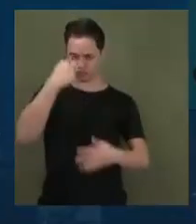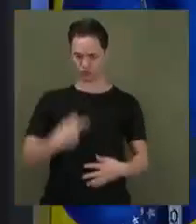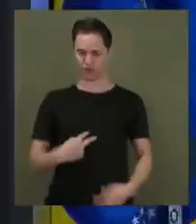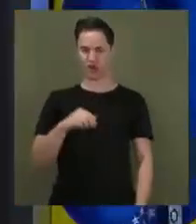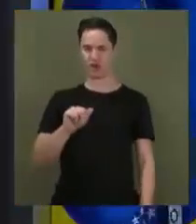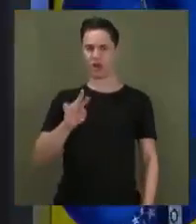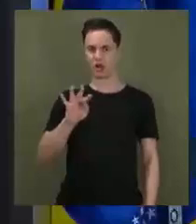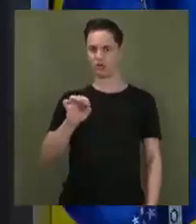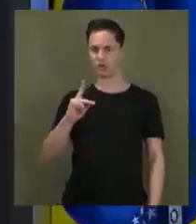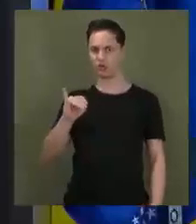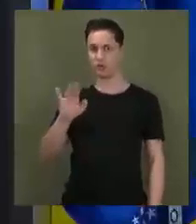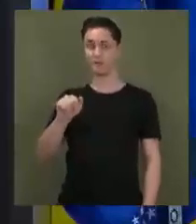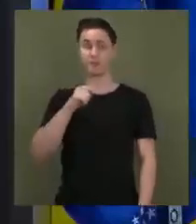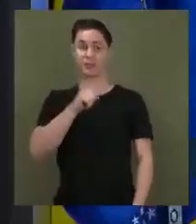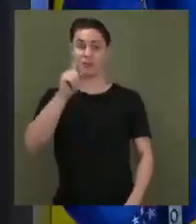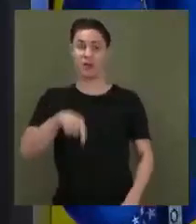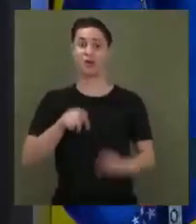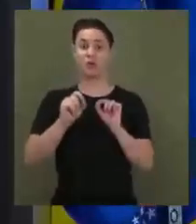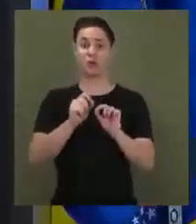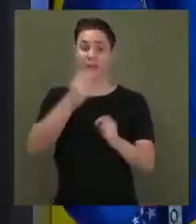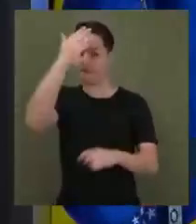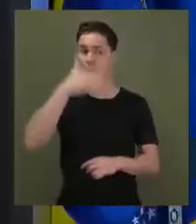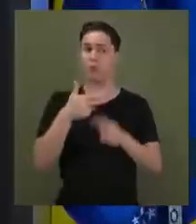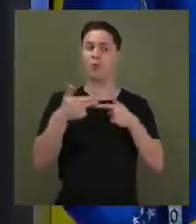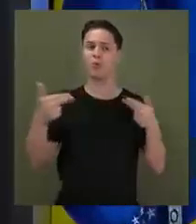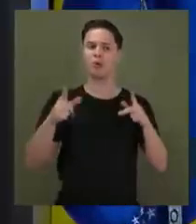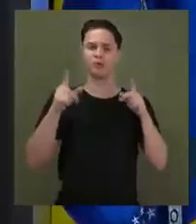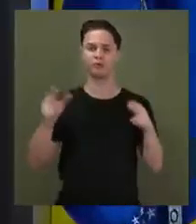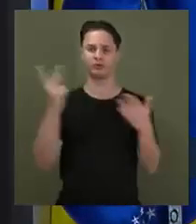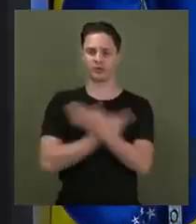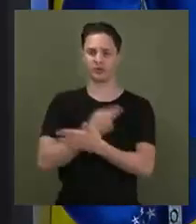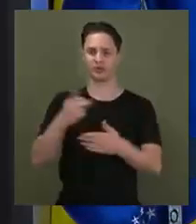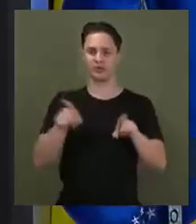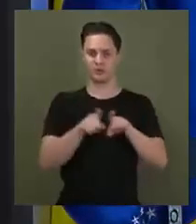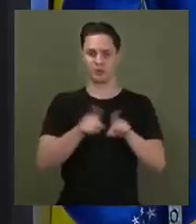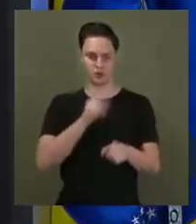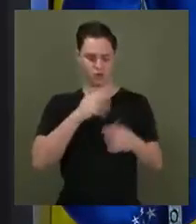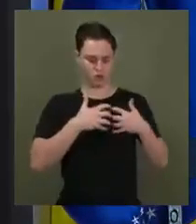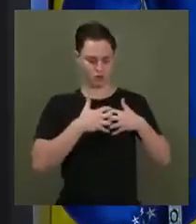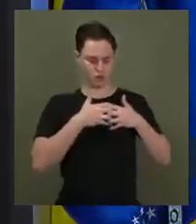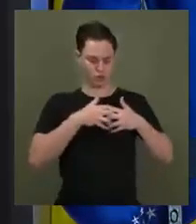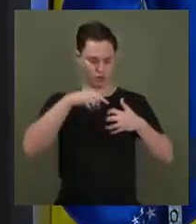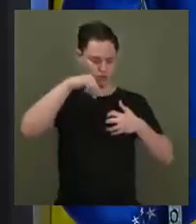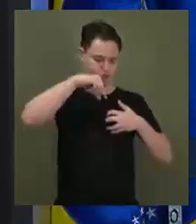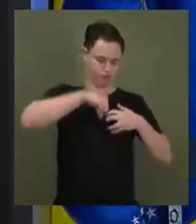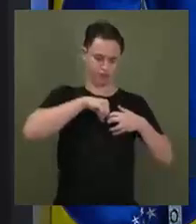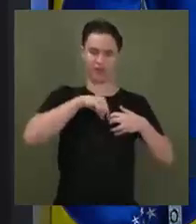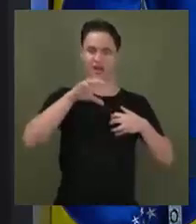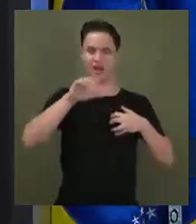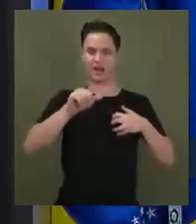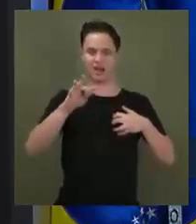ouro. Isso aqui é método ouro. Assim como cateterismo é para poder ver a obstrução cardíaca,